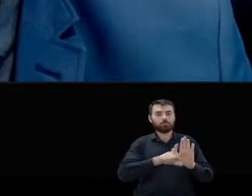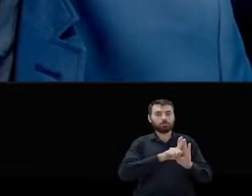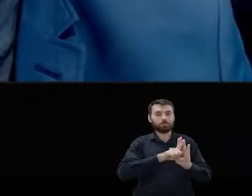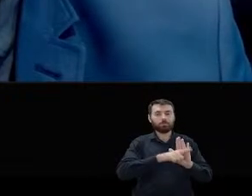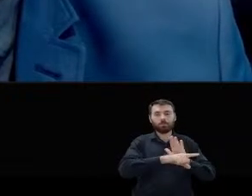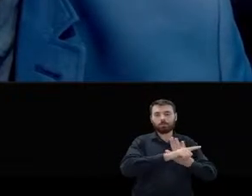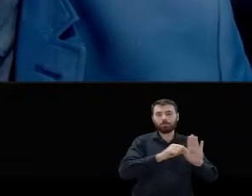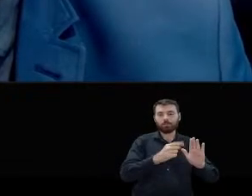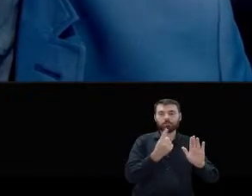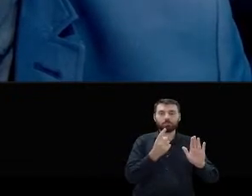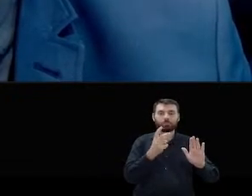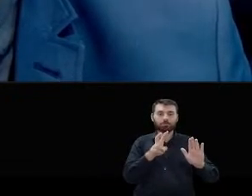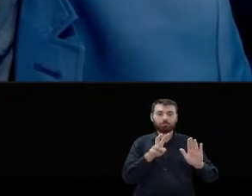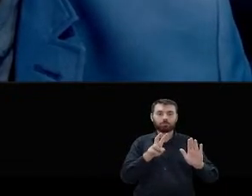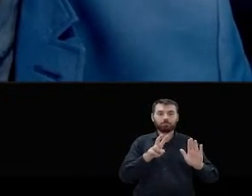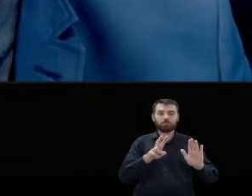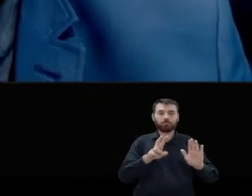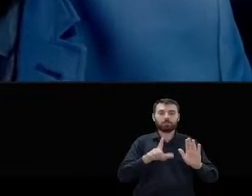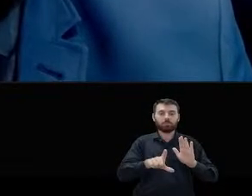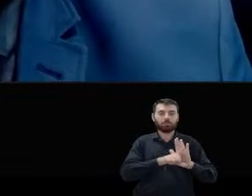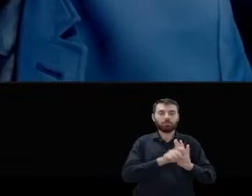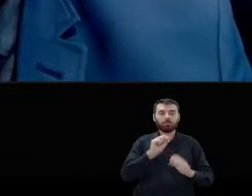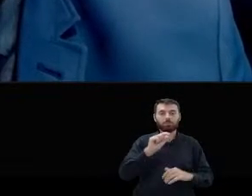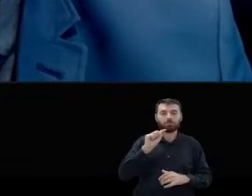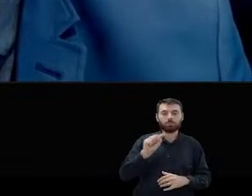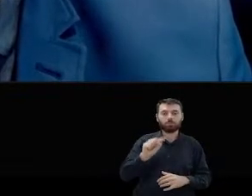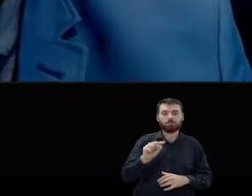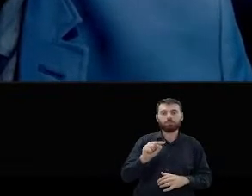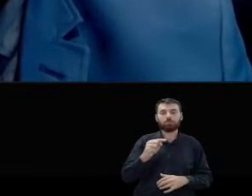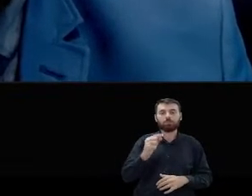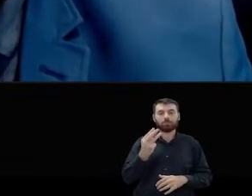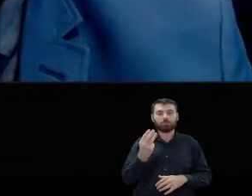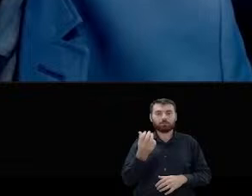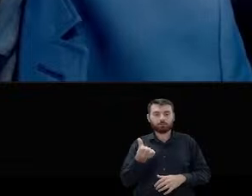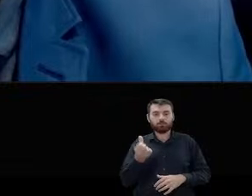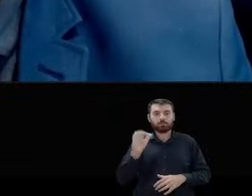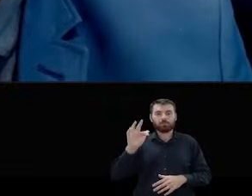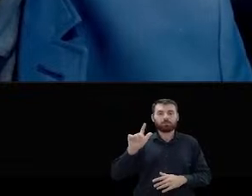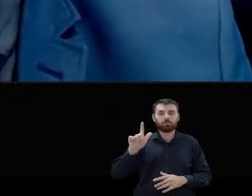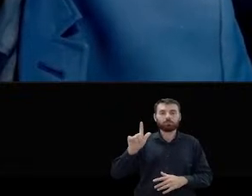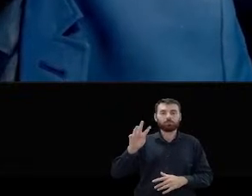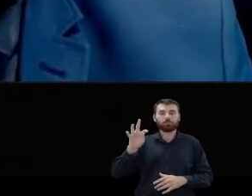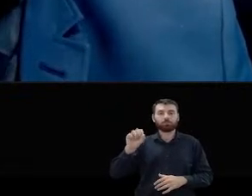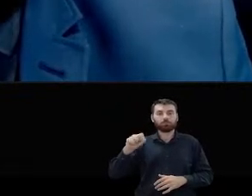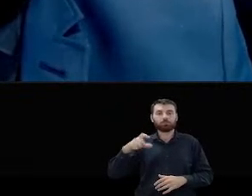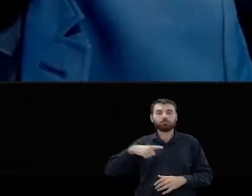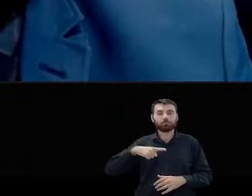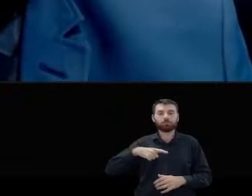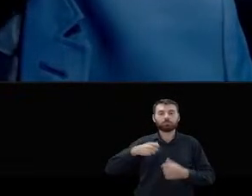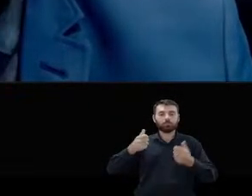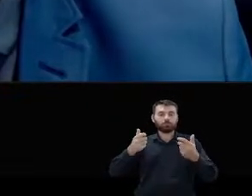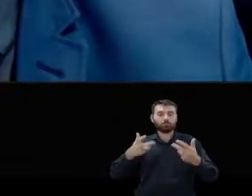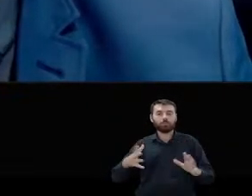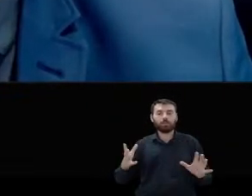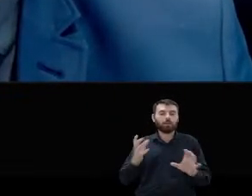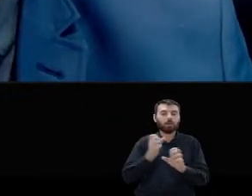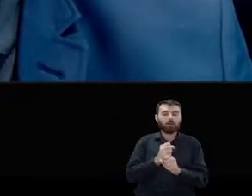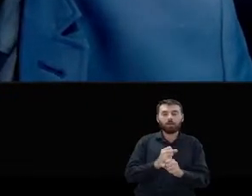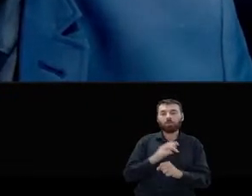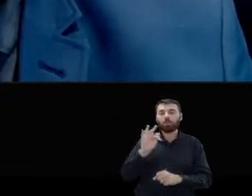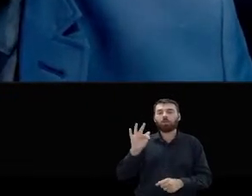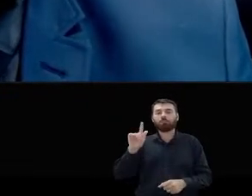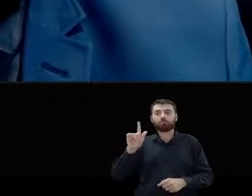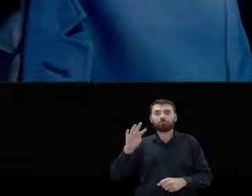lei 8.036, de 1990, do FGTS, que dispõe como que é a forma de cálculo do FGTS. Ocorre